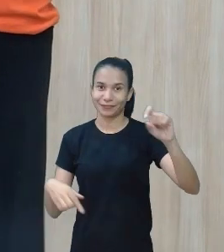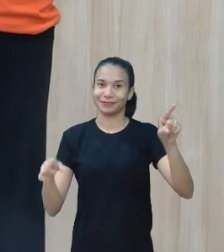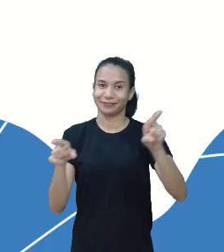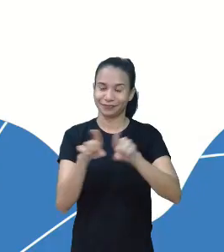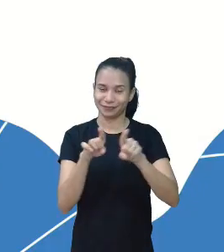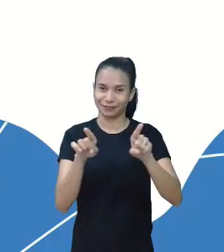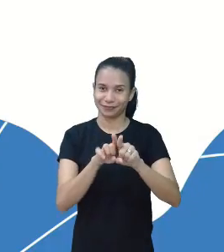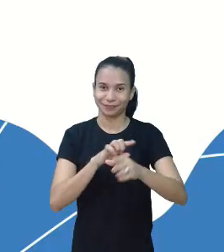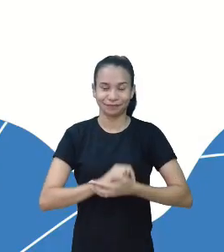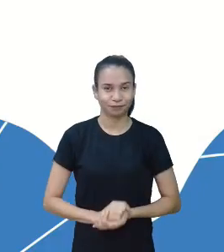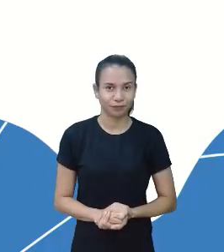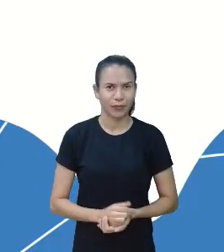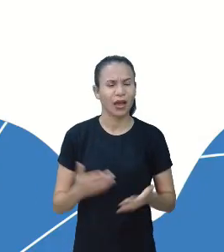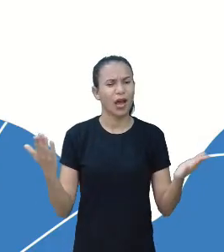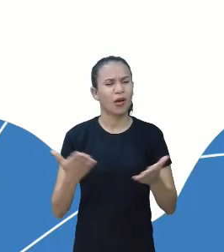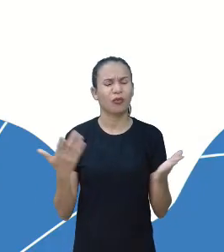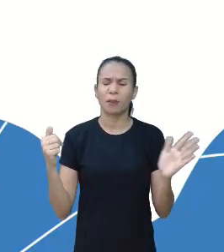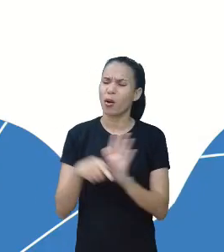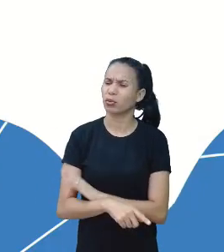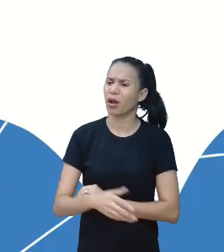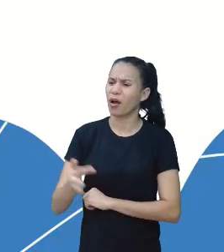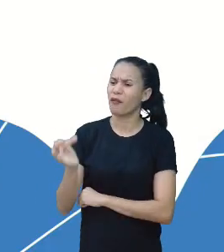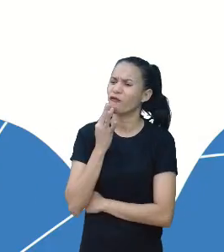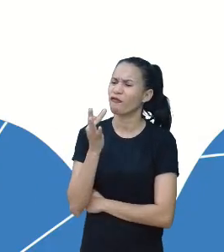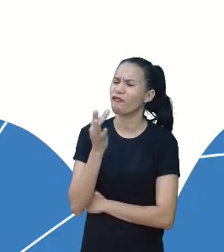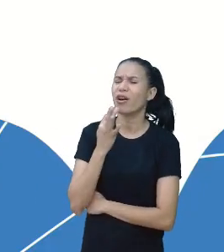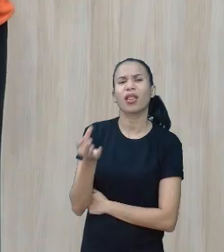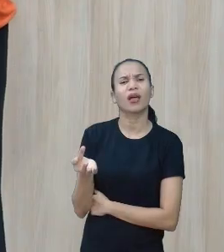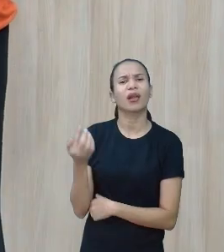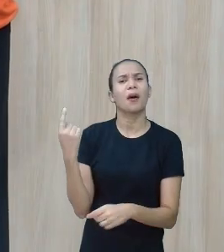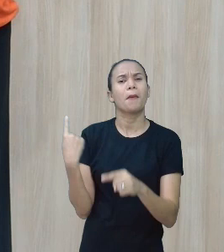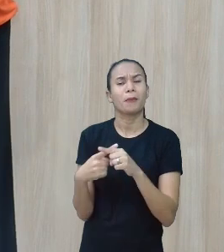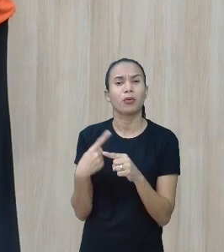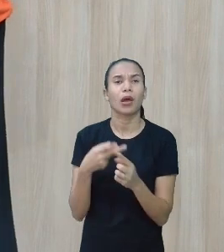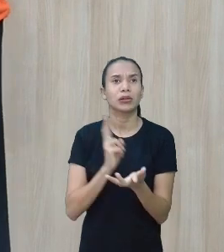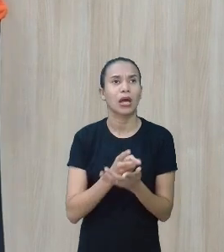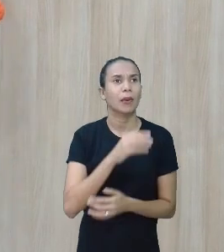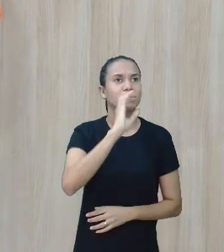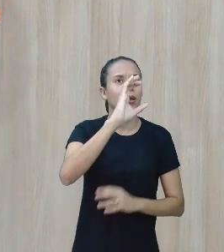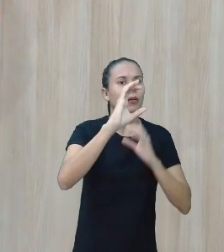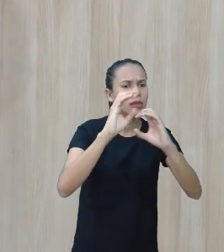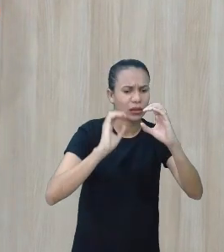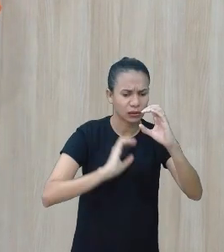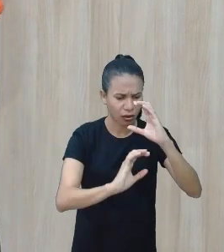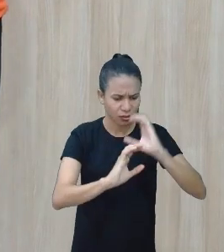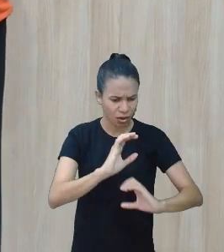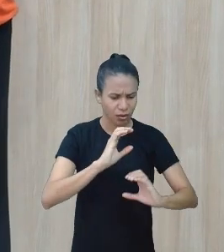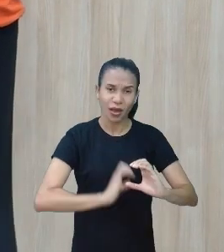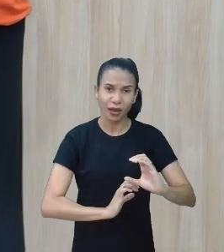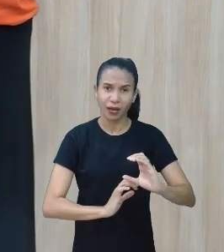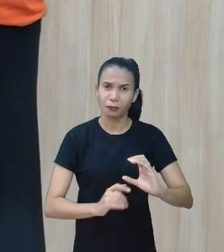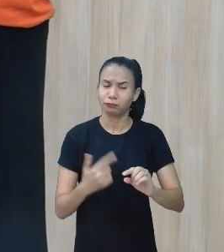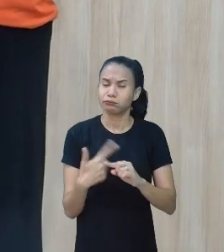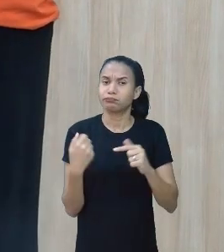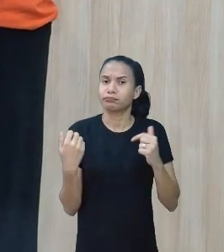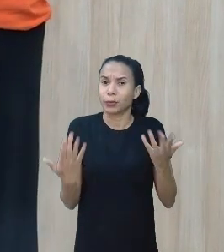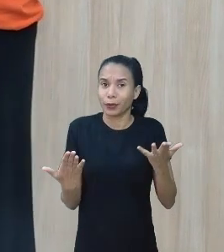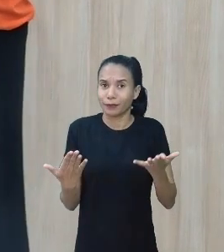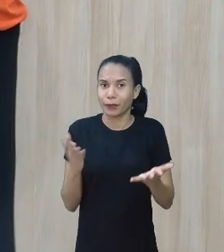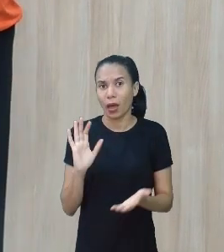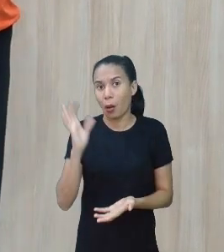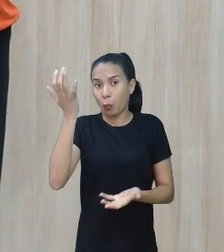também. E aí vocês vão me perguntar, poxa, Fernanda, por que tanta letra C? Gente,